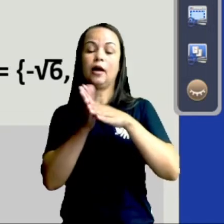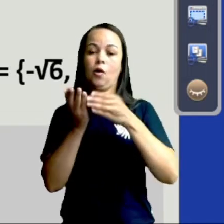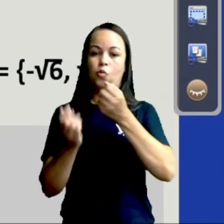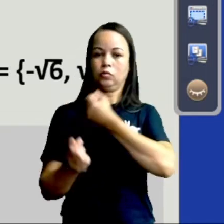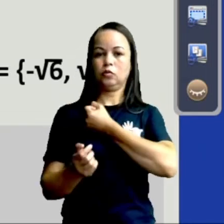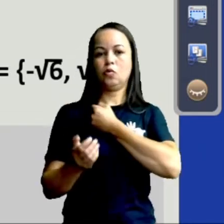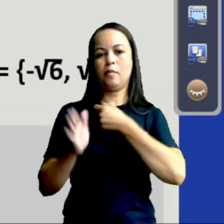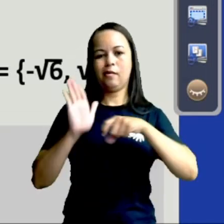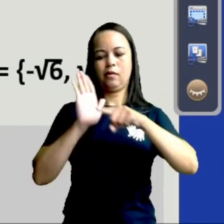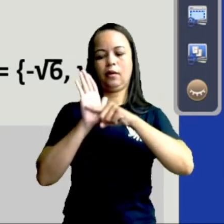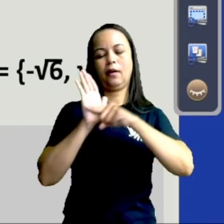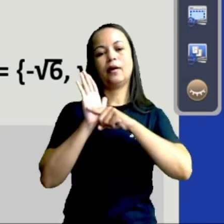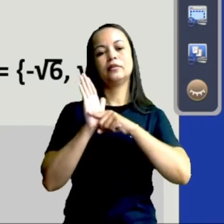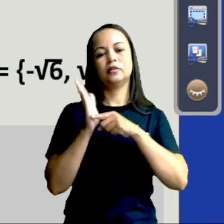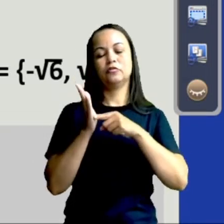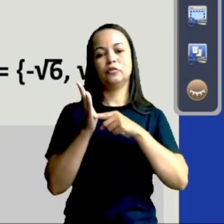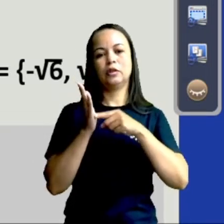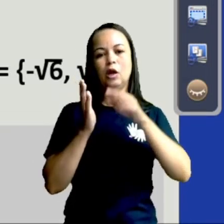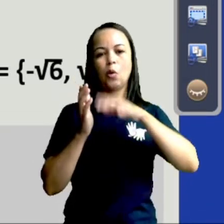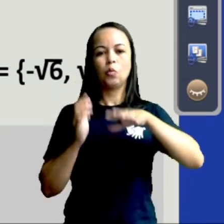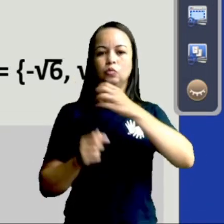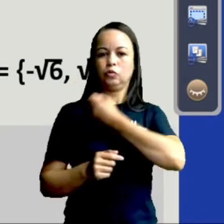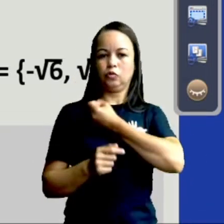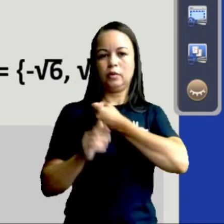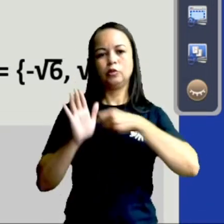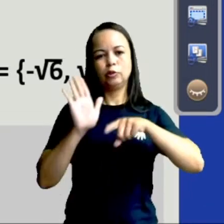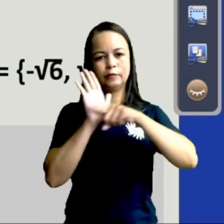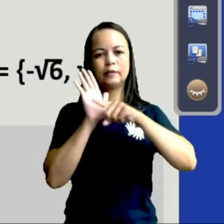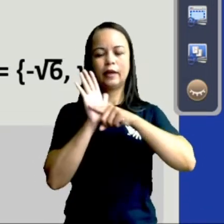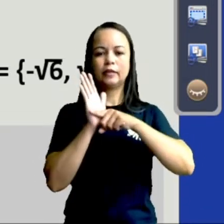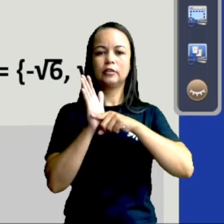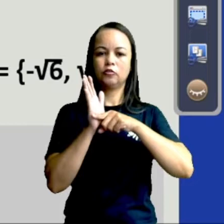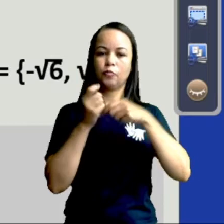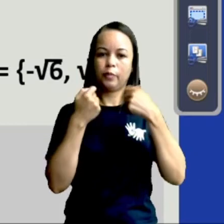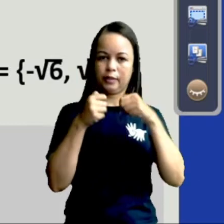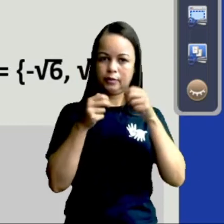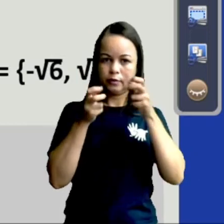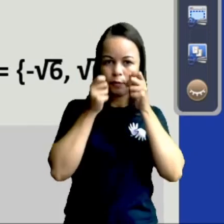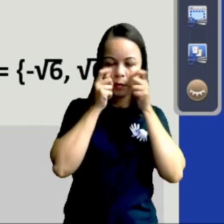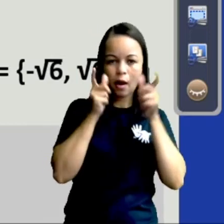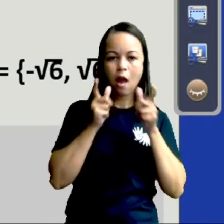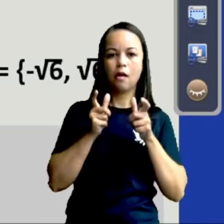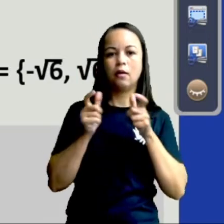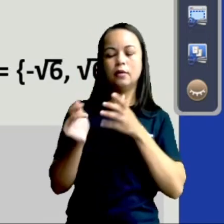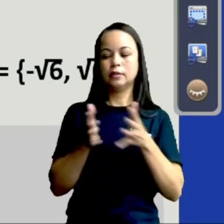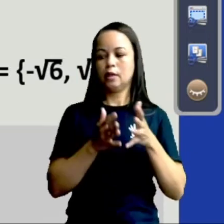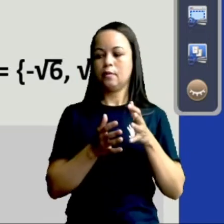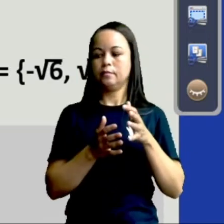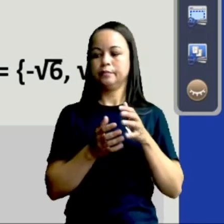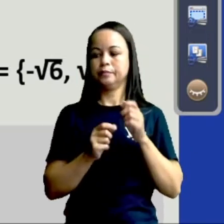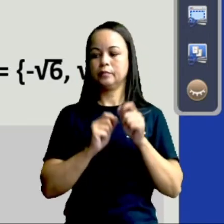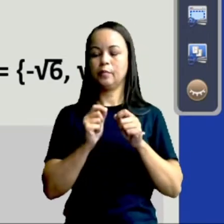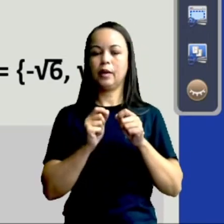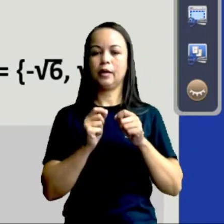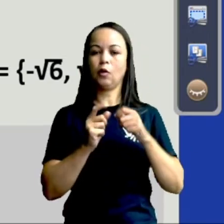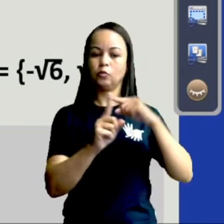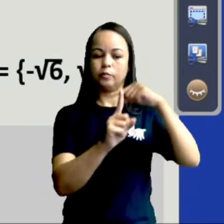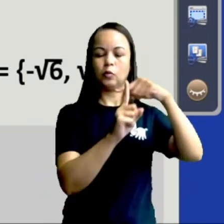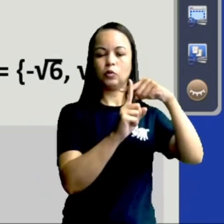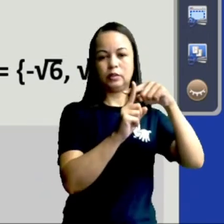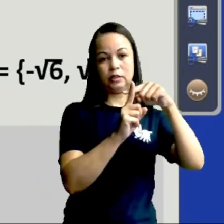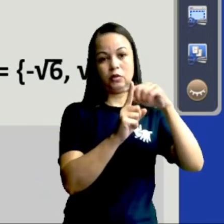é a operação com números inteiros, com números negativos. Você tem que se ligar nisso. Pegar um número positivo